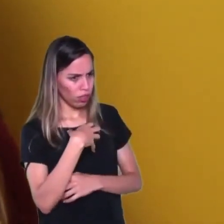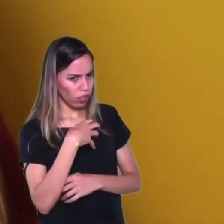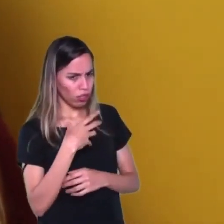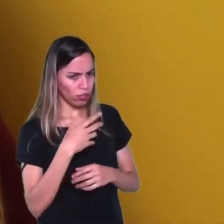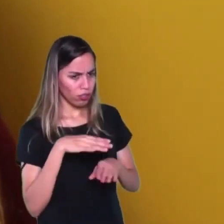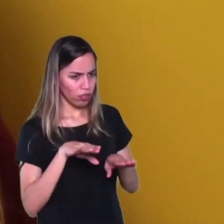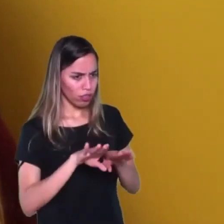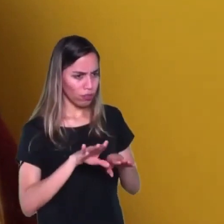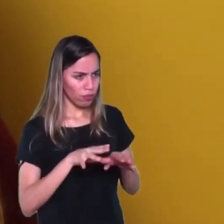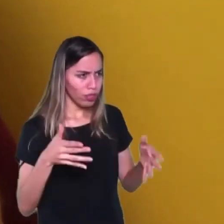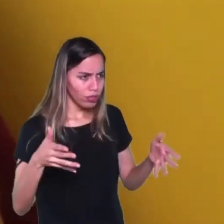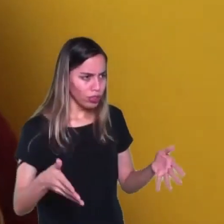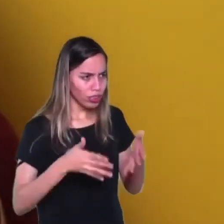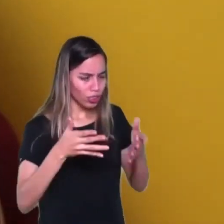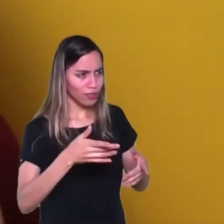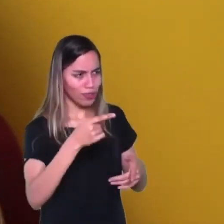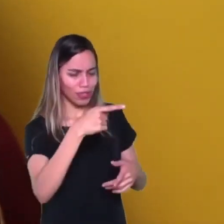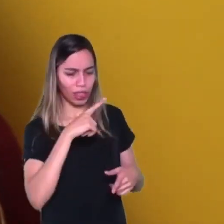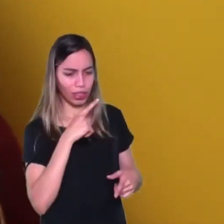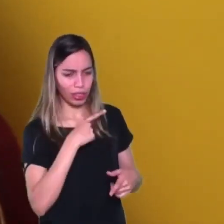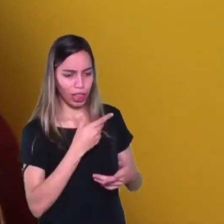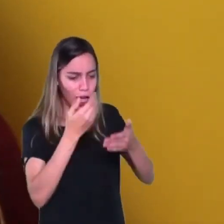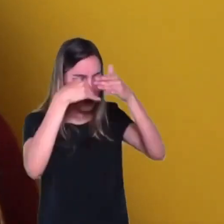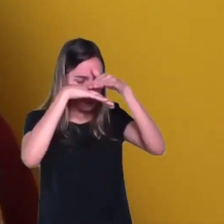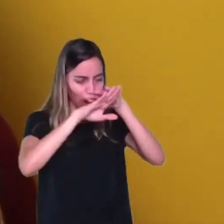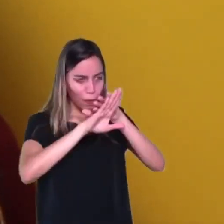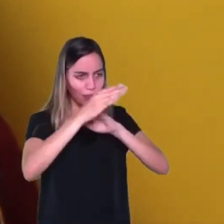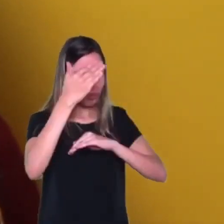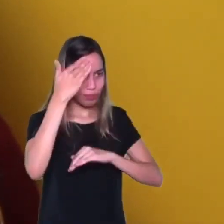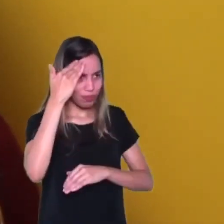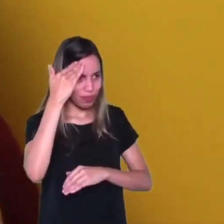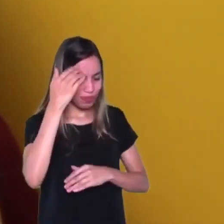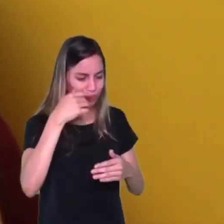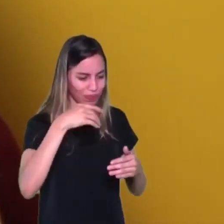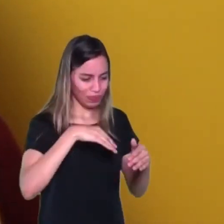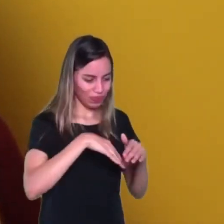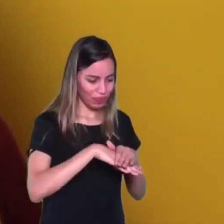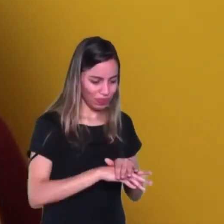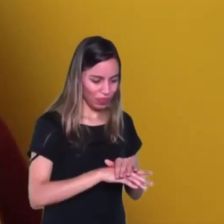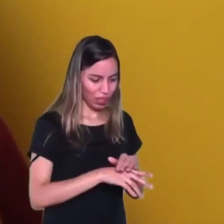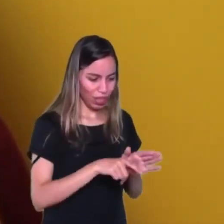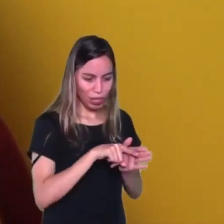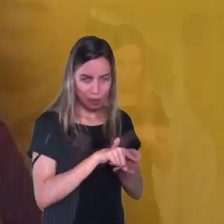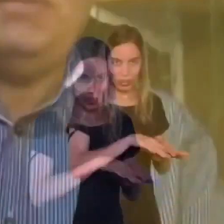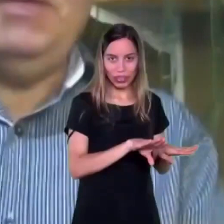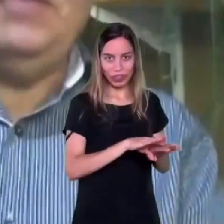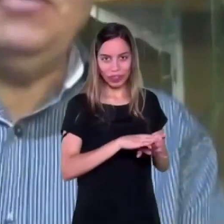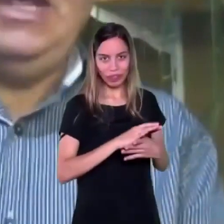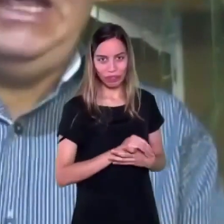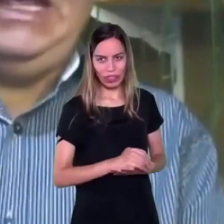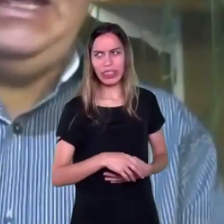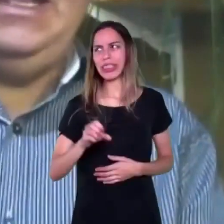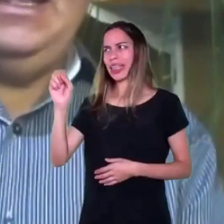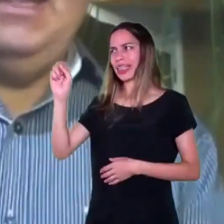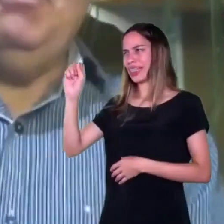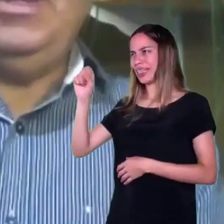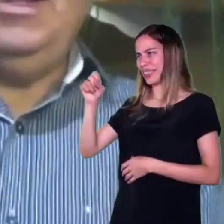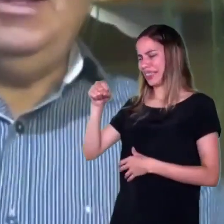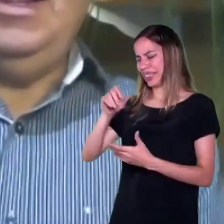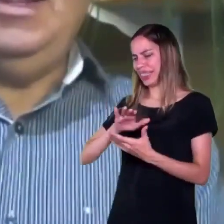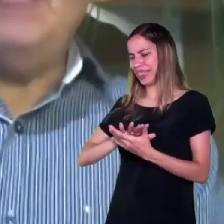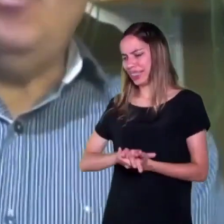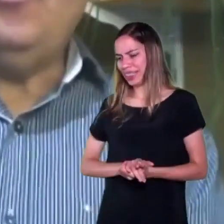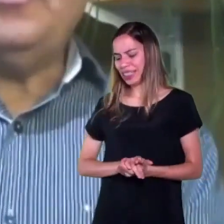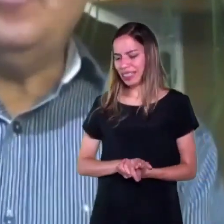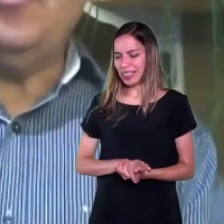esses guardados seus aí, né? Da sua pesquisa. Exatamente.